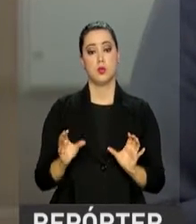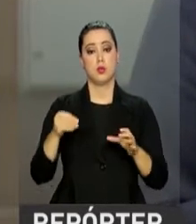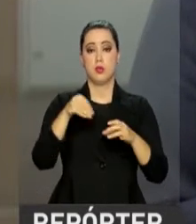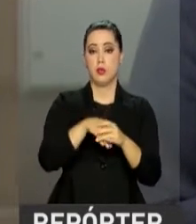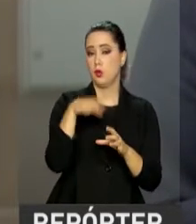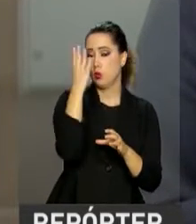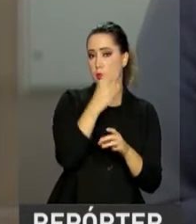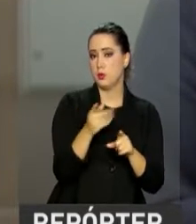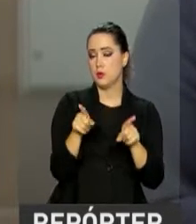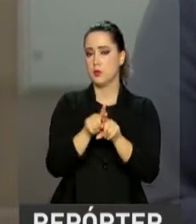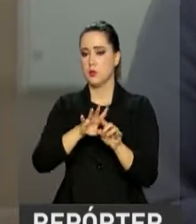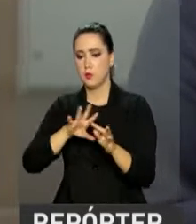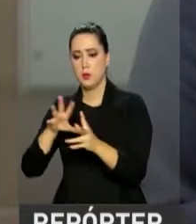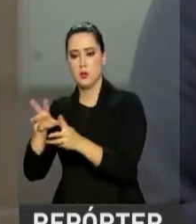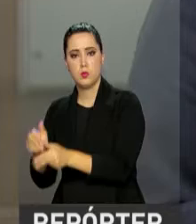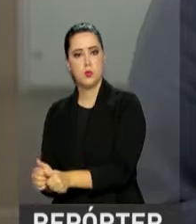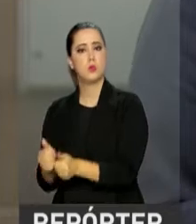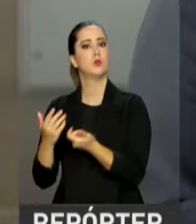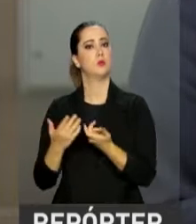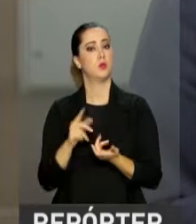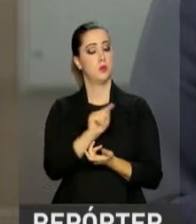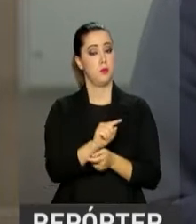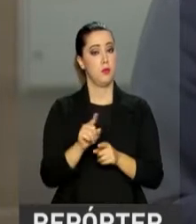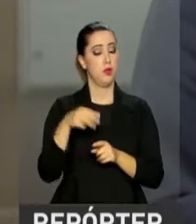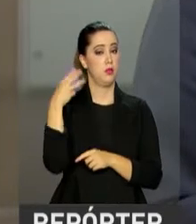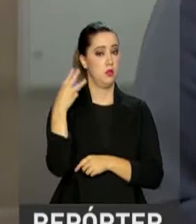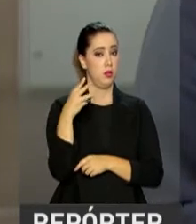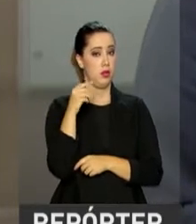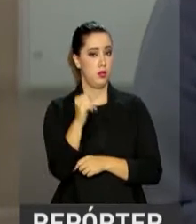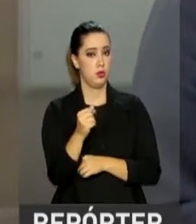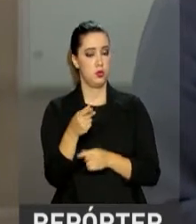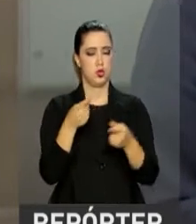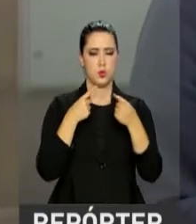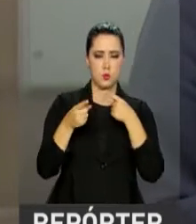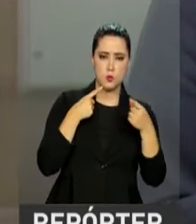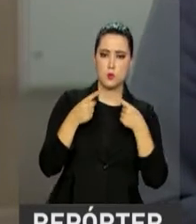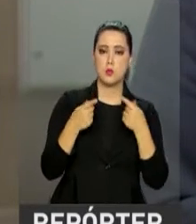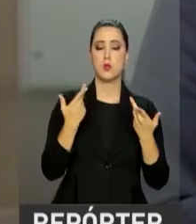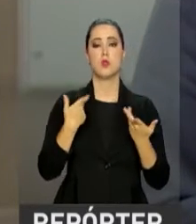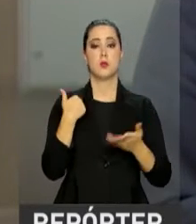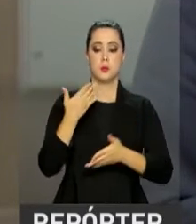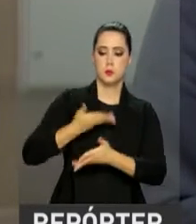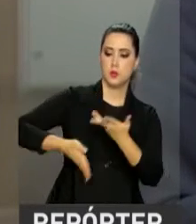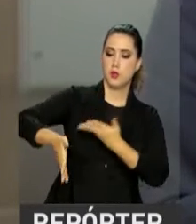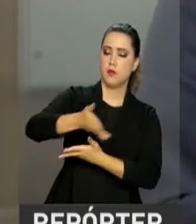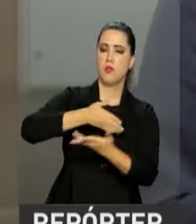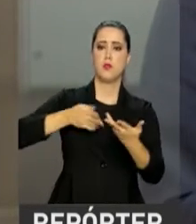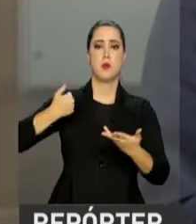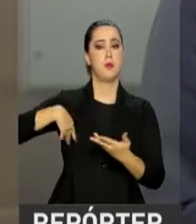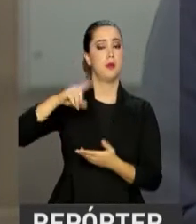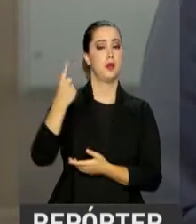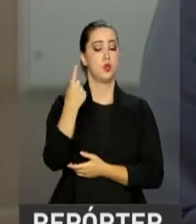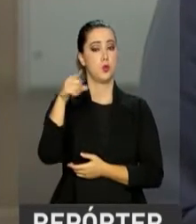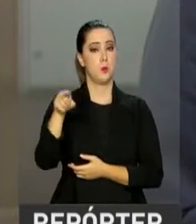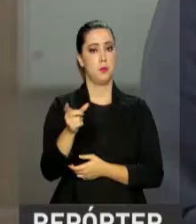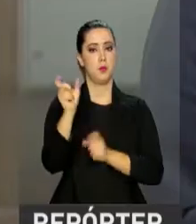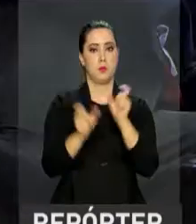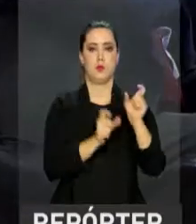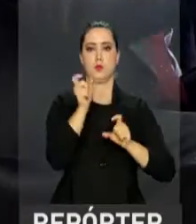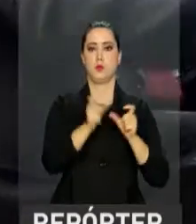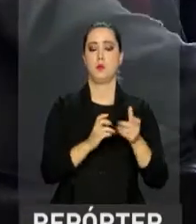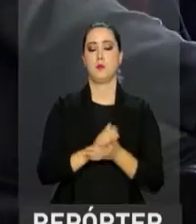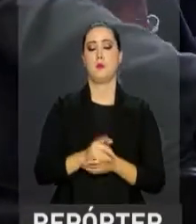interno quanto no exterior são três dias de discussões que devem envolver cerca de mil especialistas